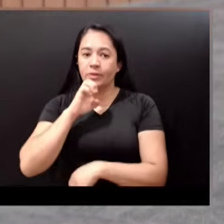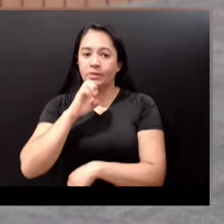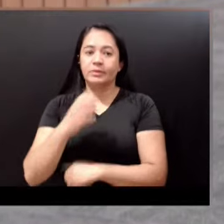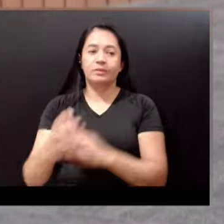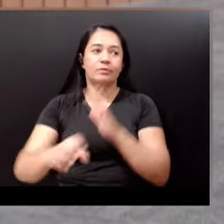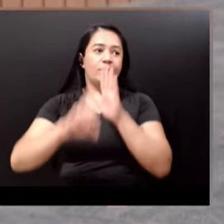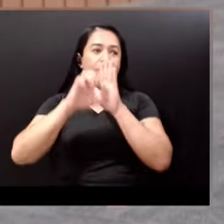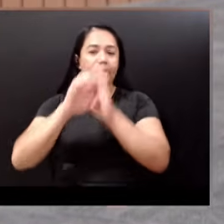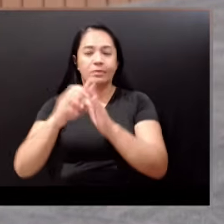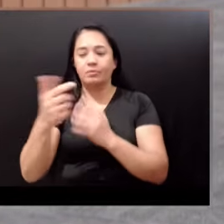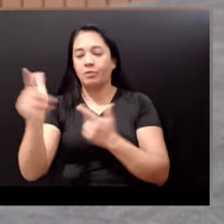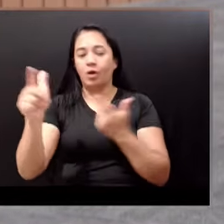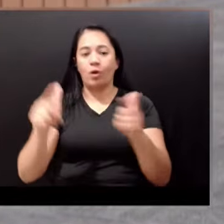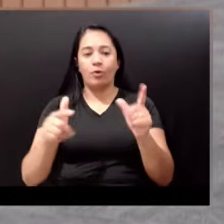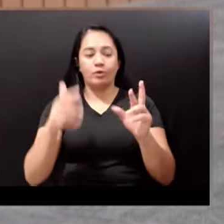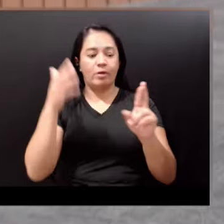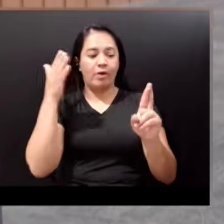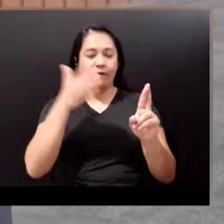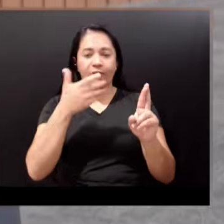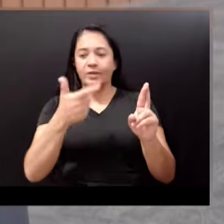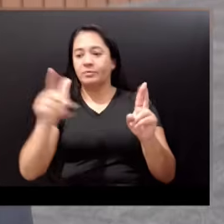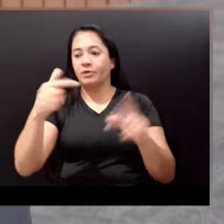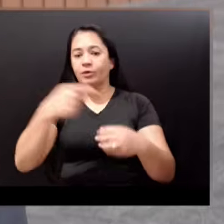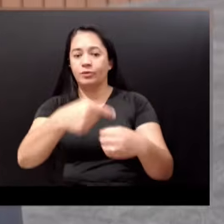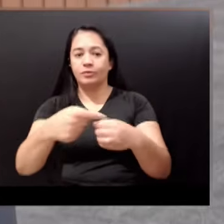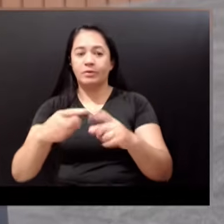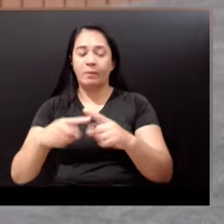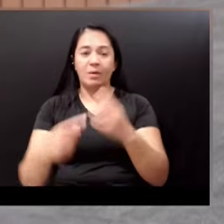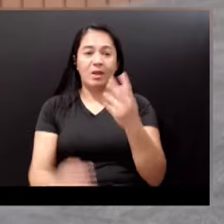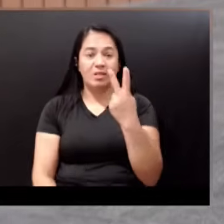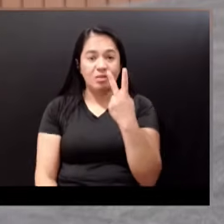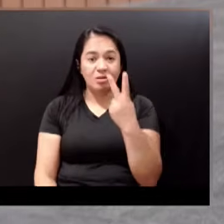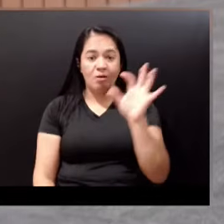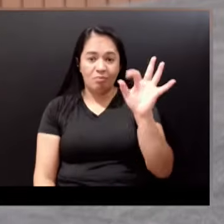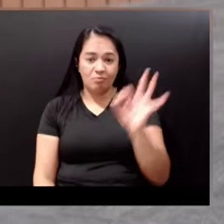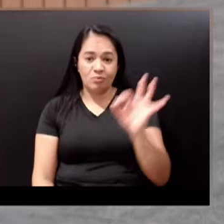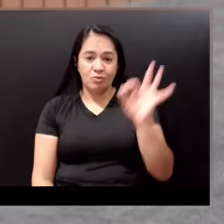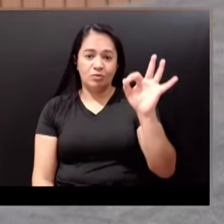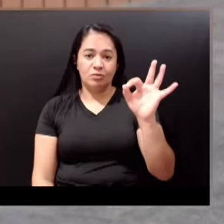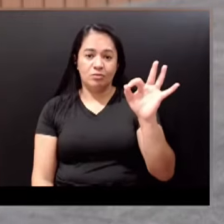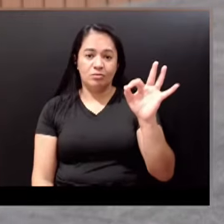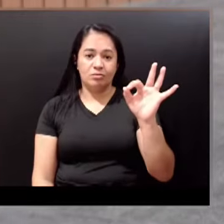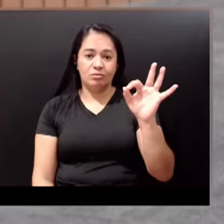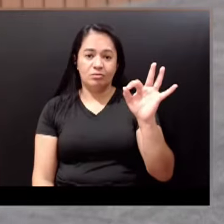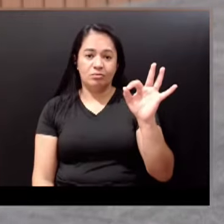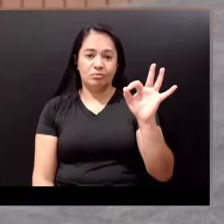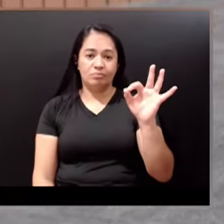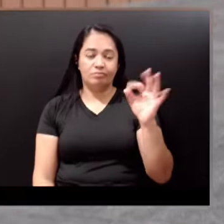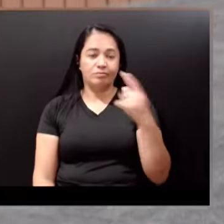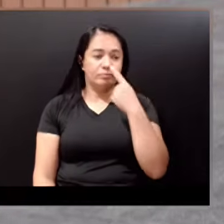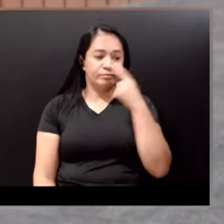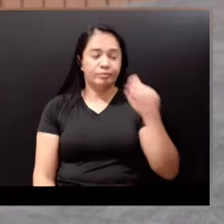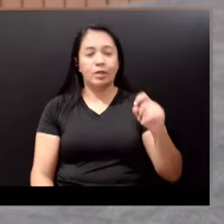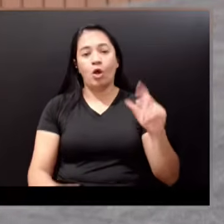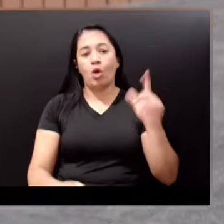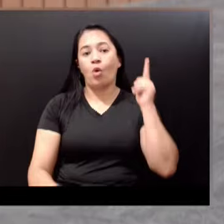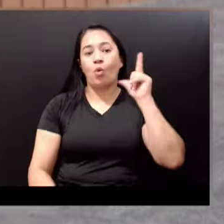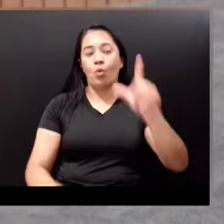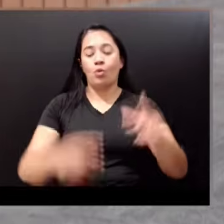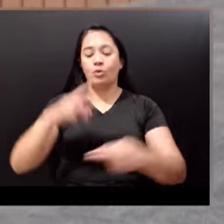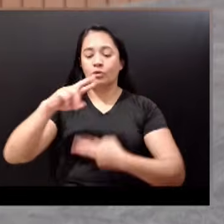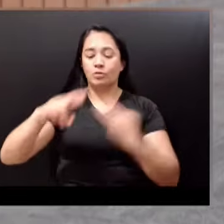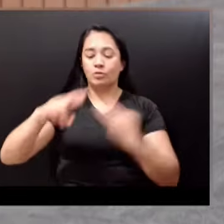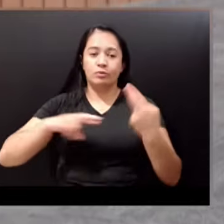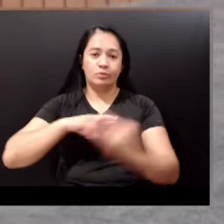mas que infelizmente sequer 2% do seu resíduo sólido é reciclado, é fruto de coleta seletiva,